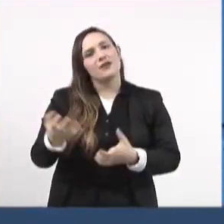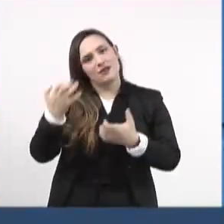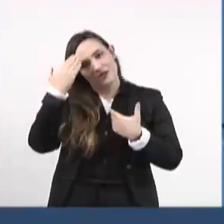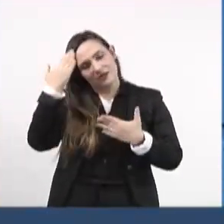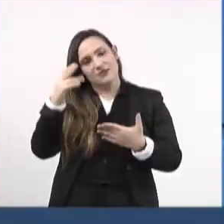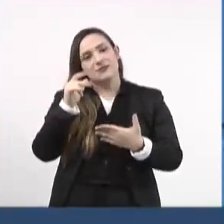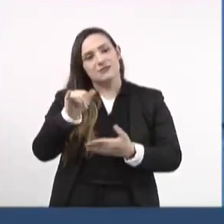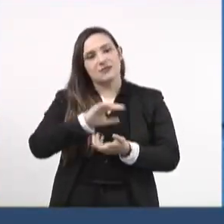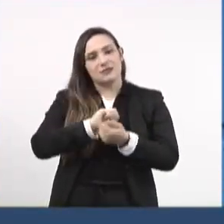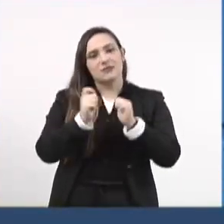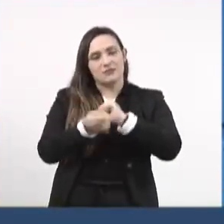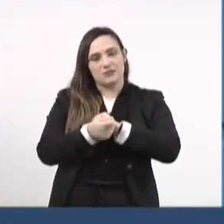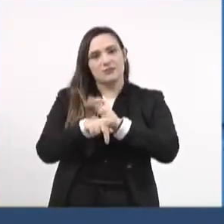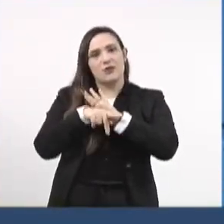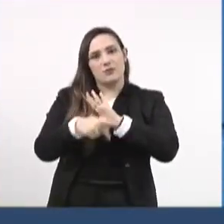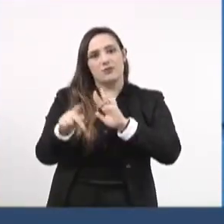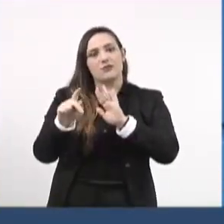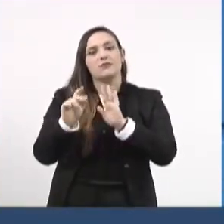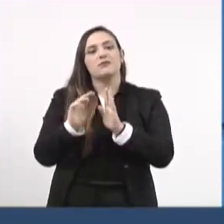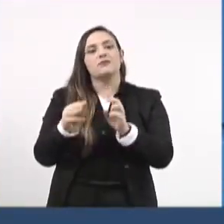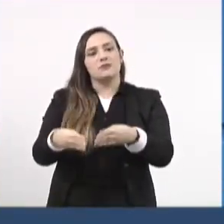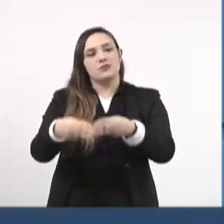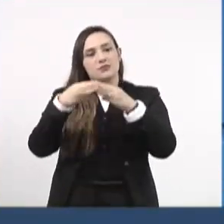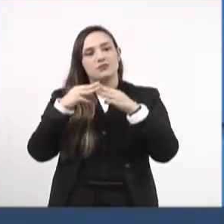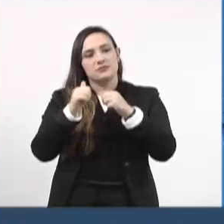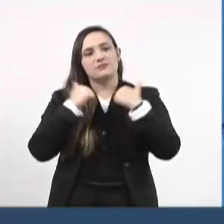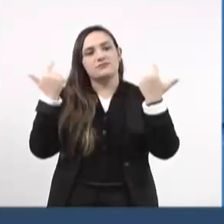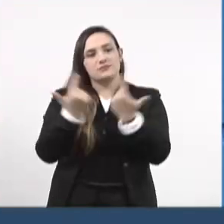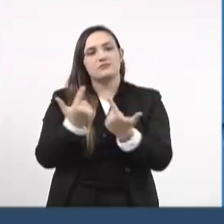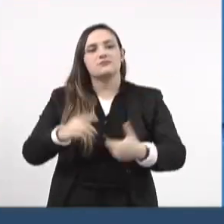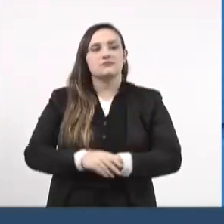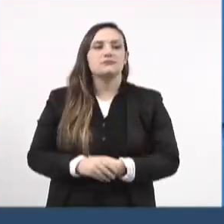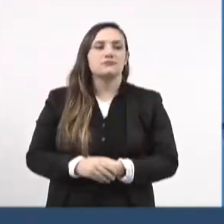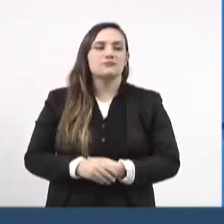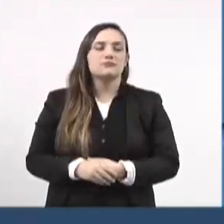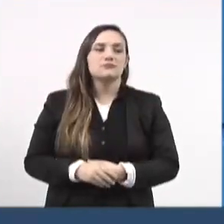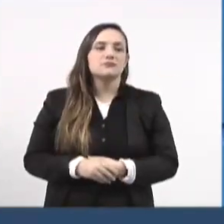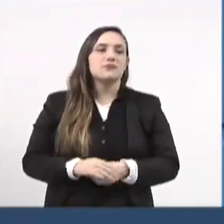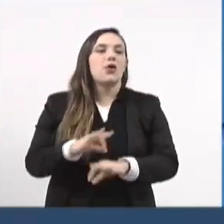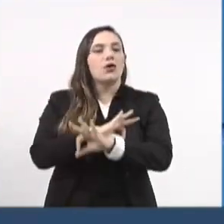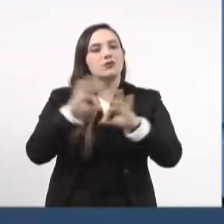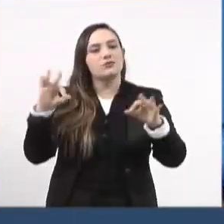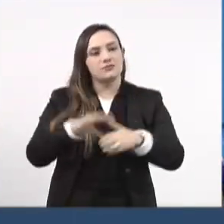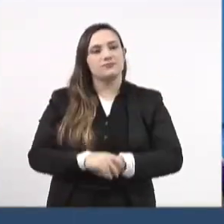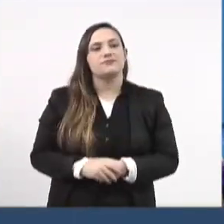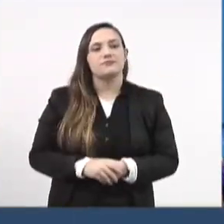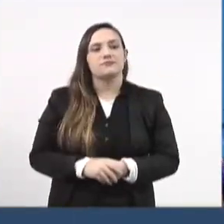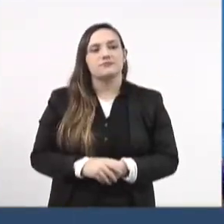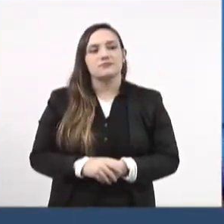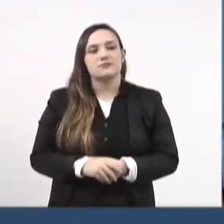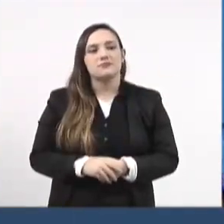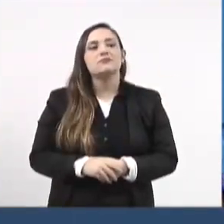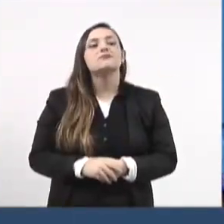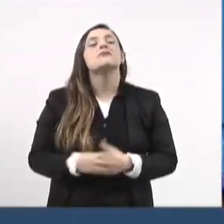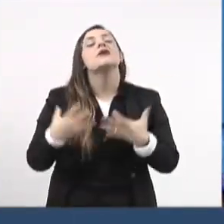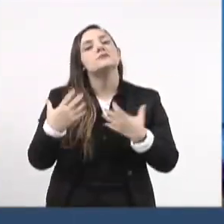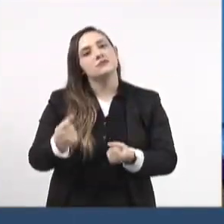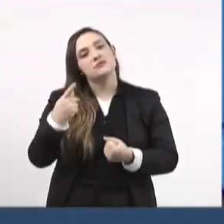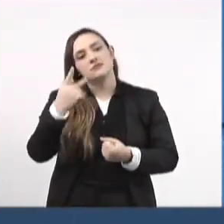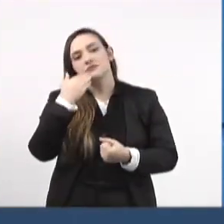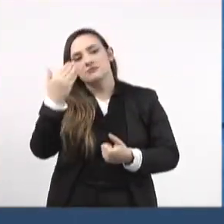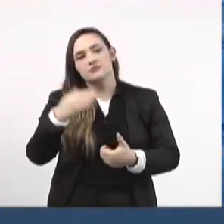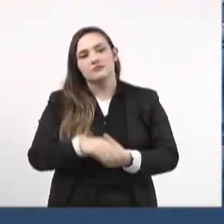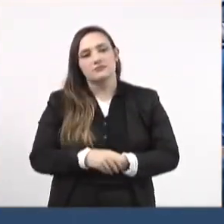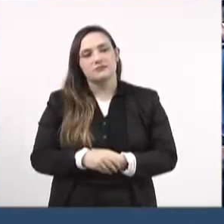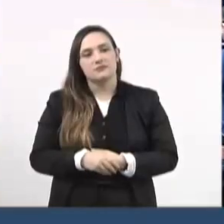quiser transformar numa moção da casa, ótimo, eu acho importante. Atendo solicitação de Vossa Excelência,